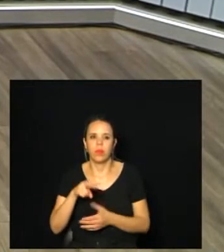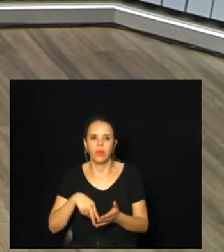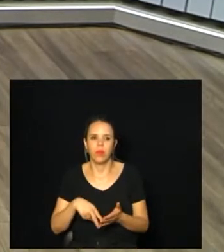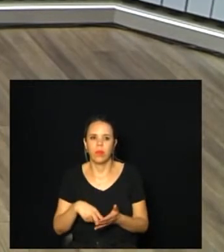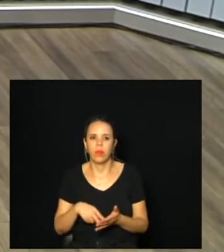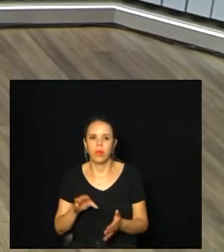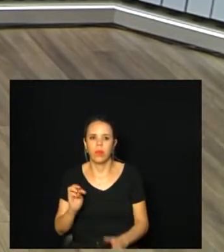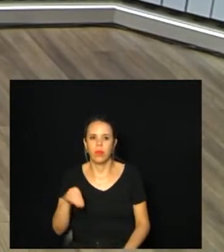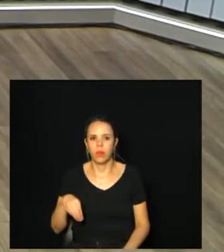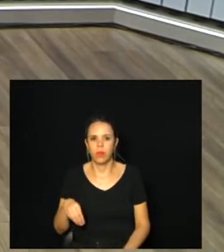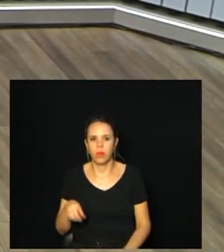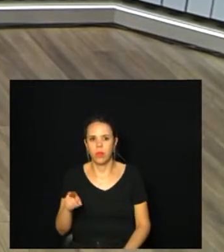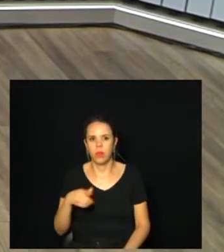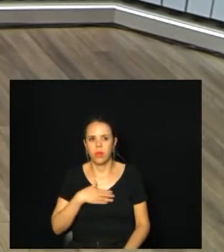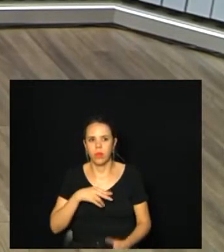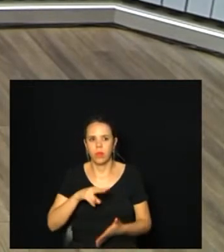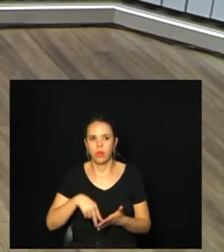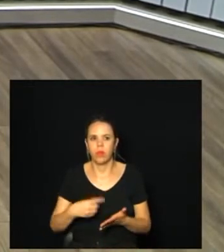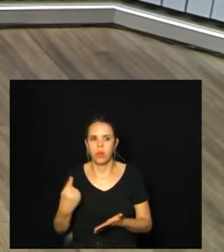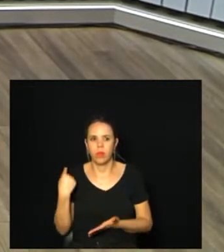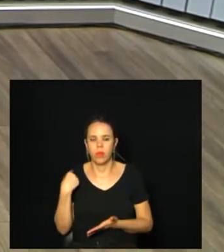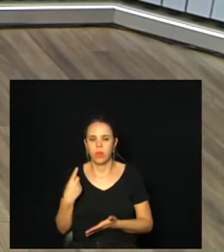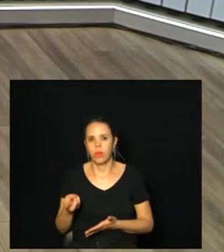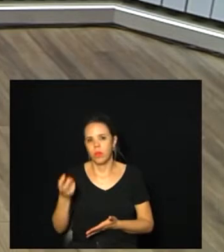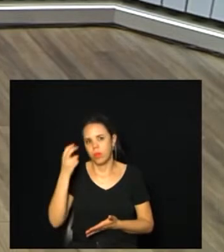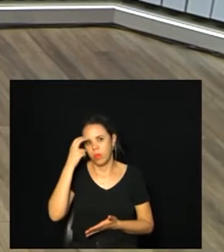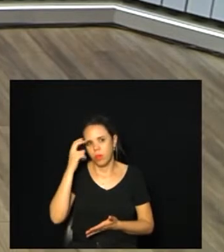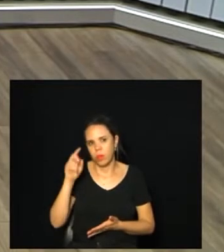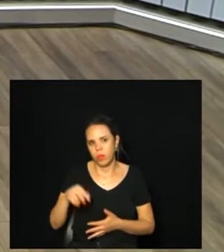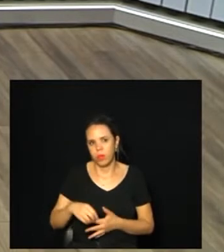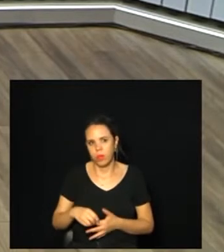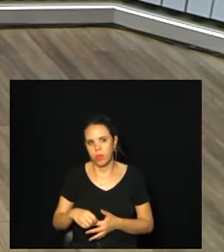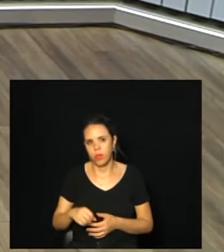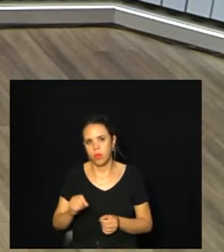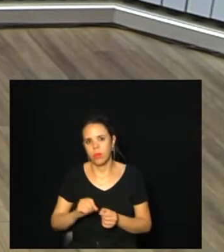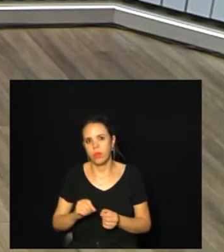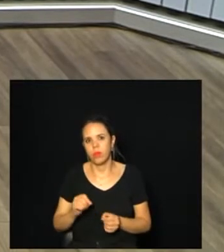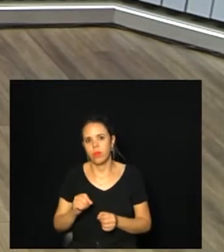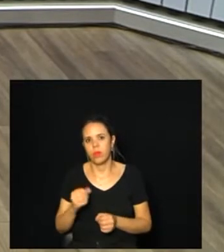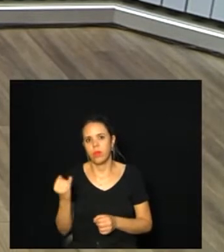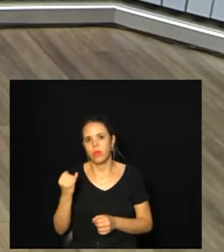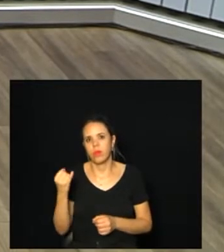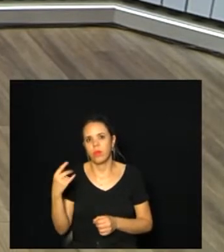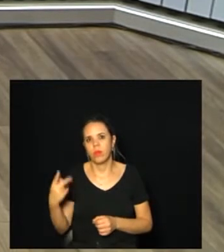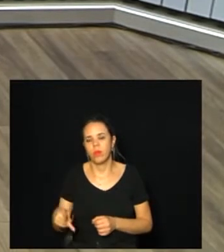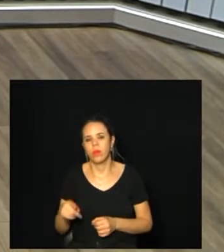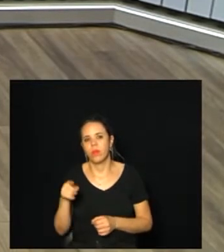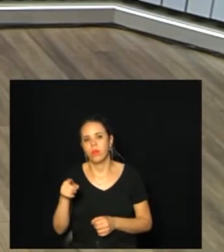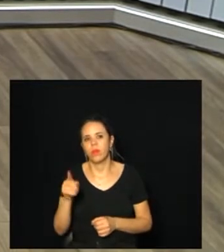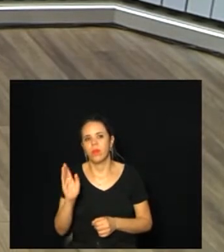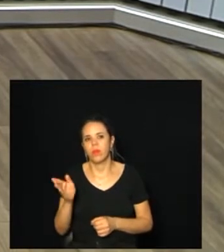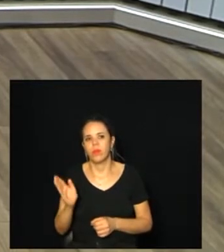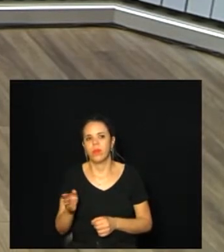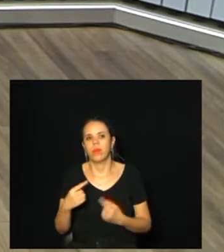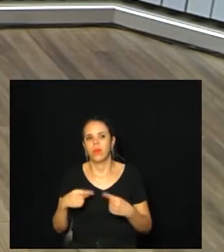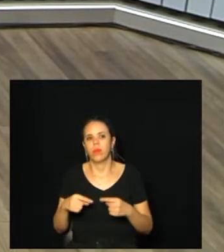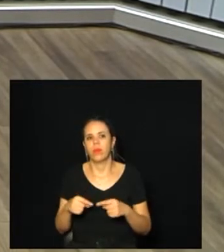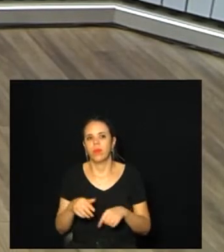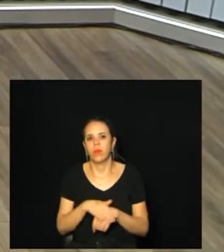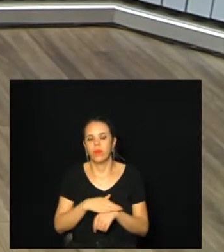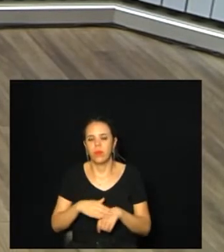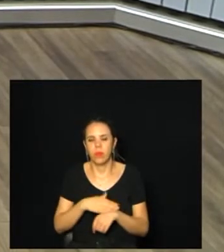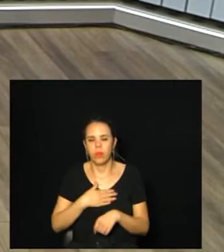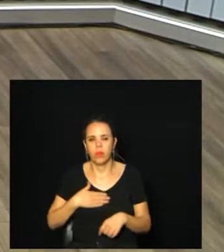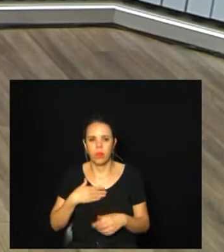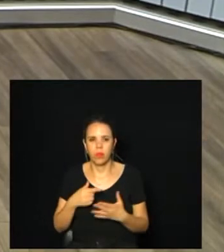Tom Jobim. Você já lia aí já a cultura, quem foi, a sua importância. Então você que já é da música,